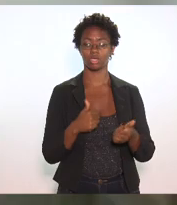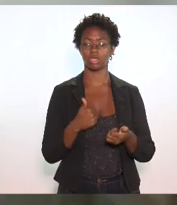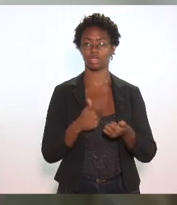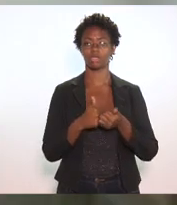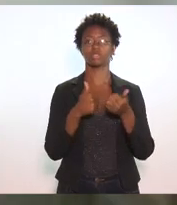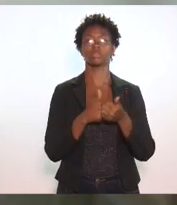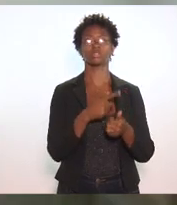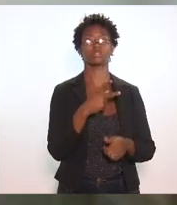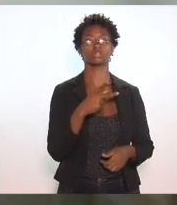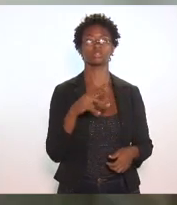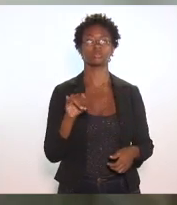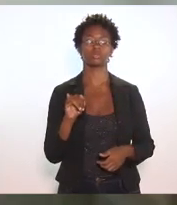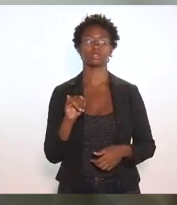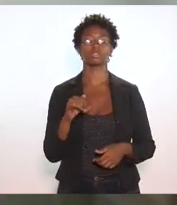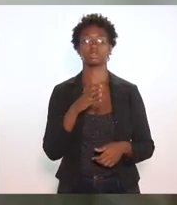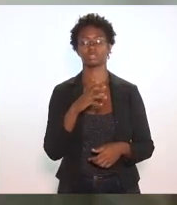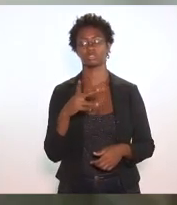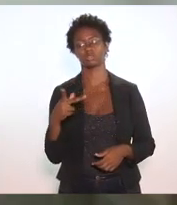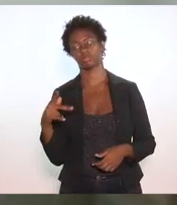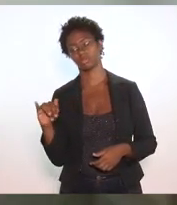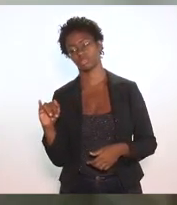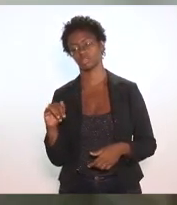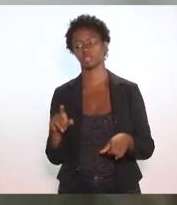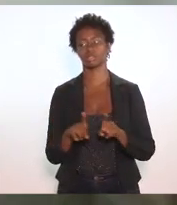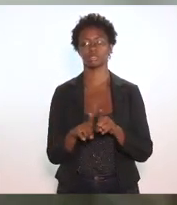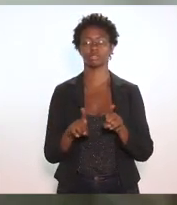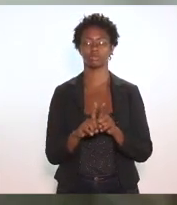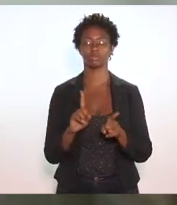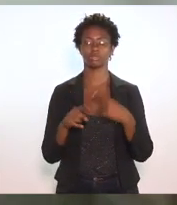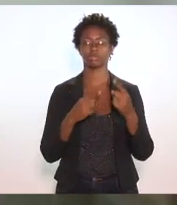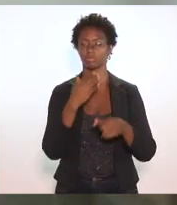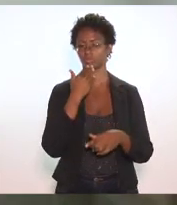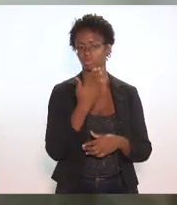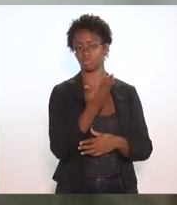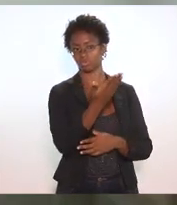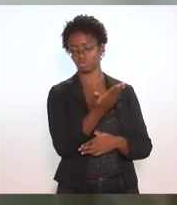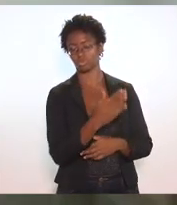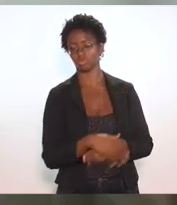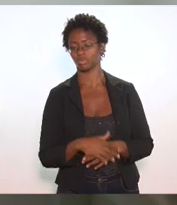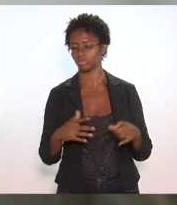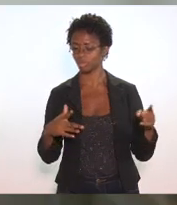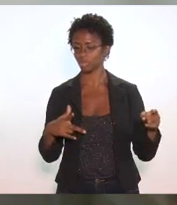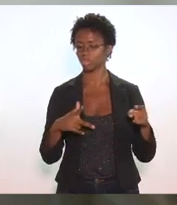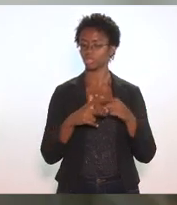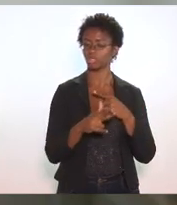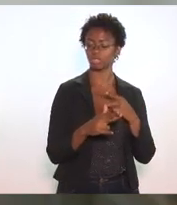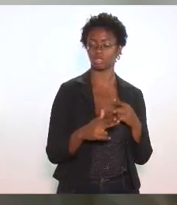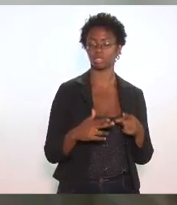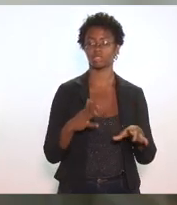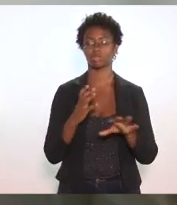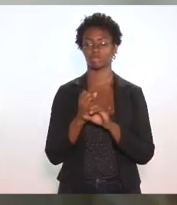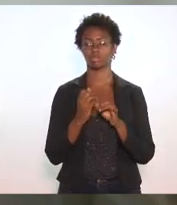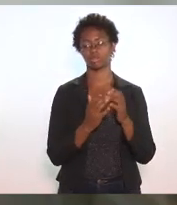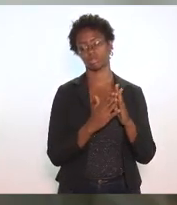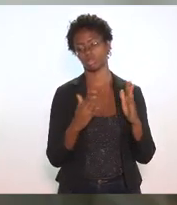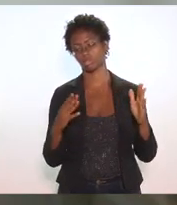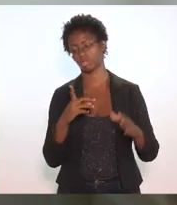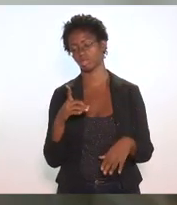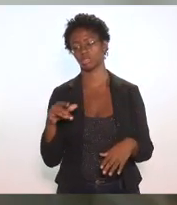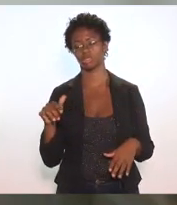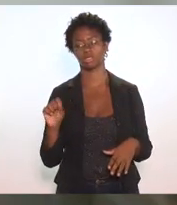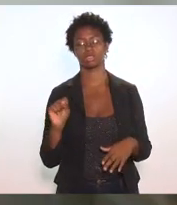CPI. E também, posteriormente, vou pedir a Vossa Excelência interrupção do contagem de prazo desses dias para a gente tentar